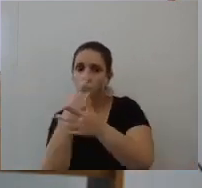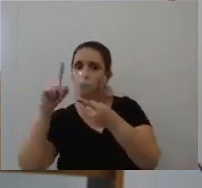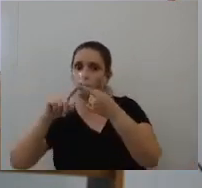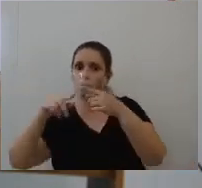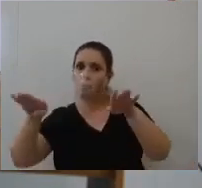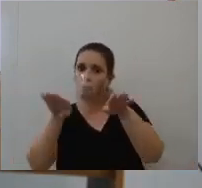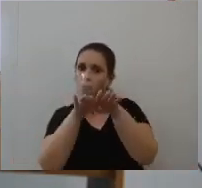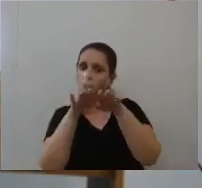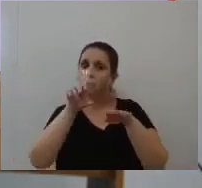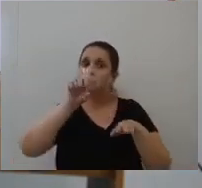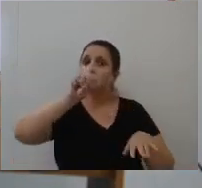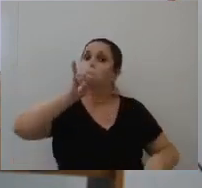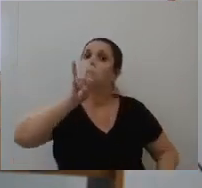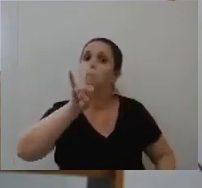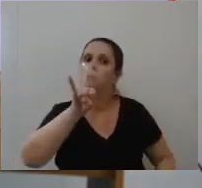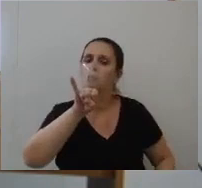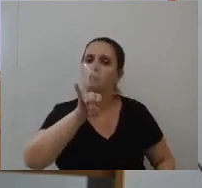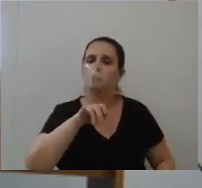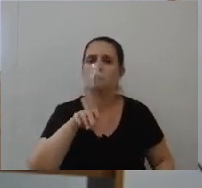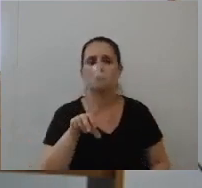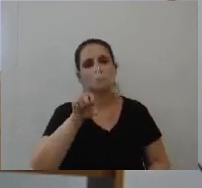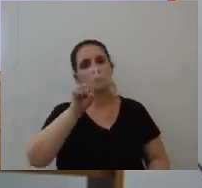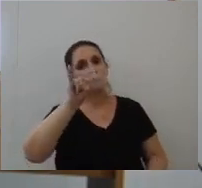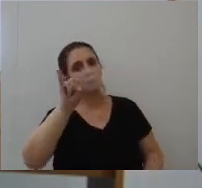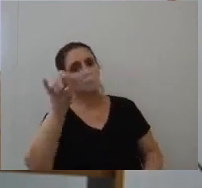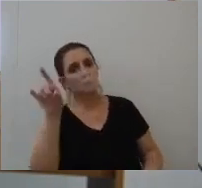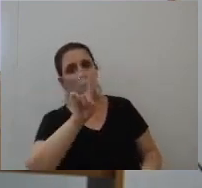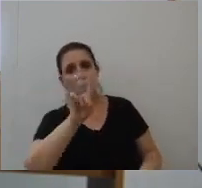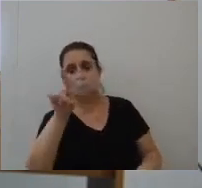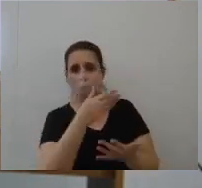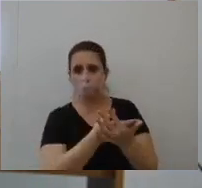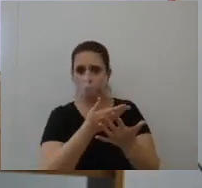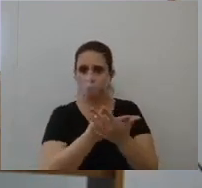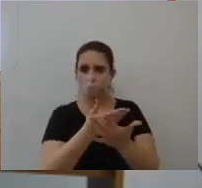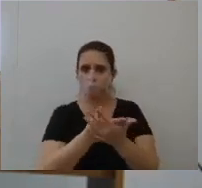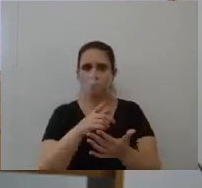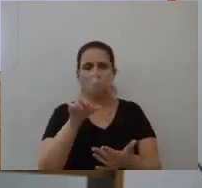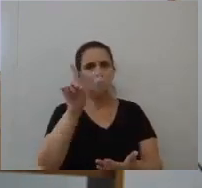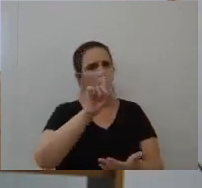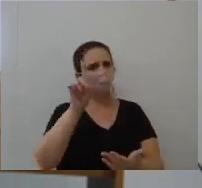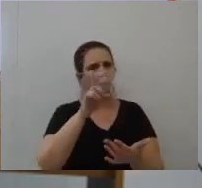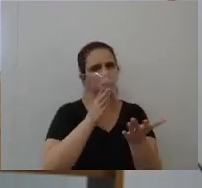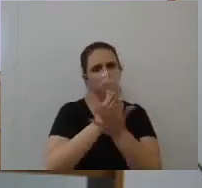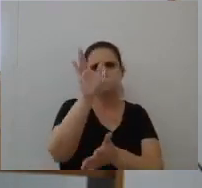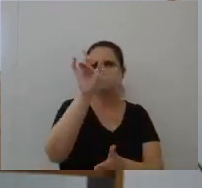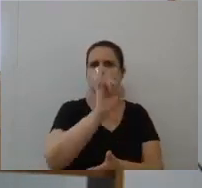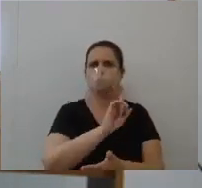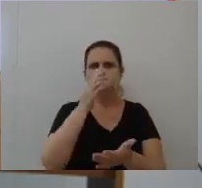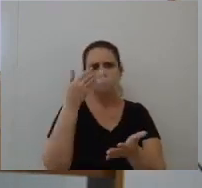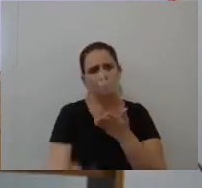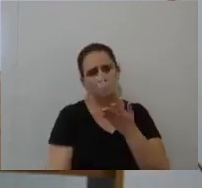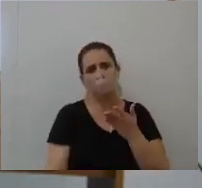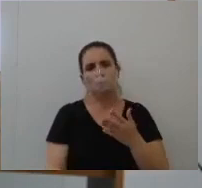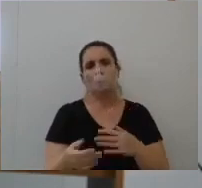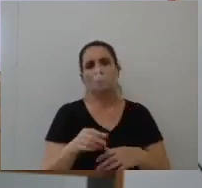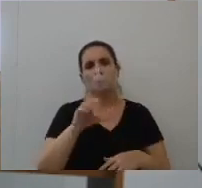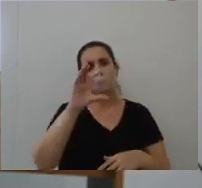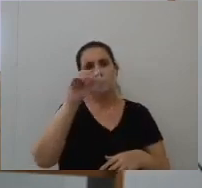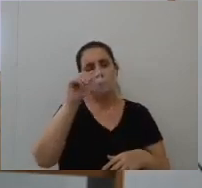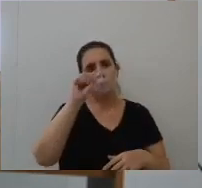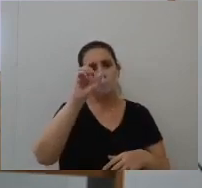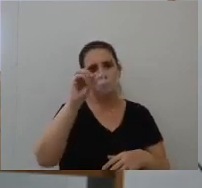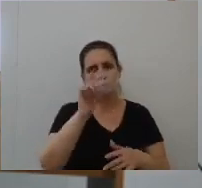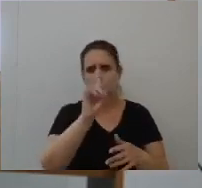Ou se. Então eu digo, se não estudar, não será aprovado. Caso